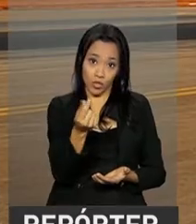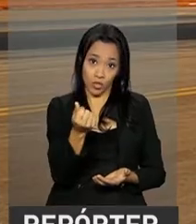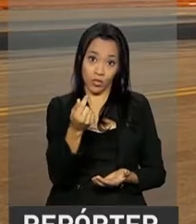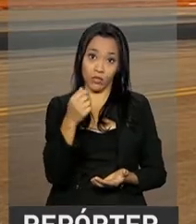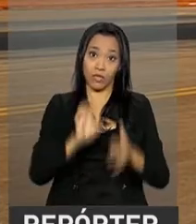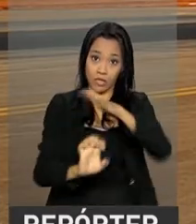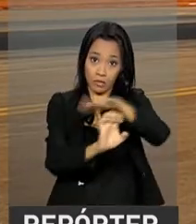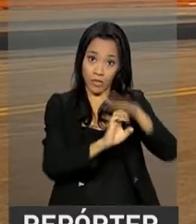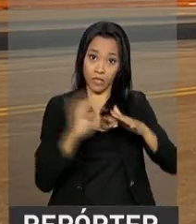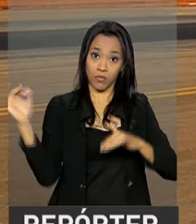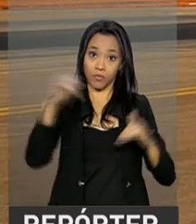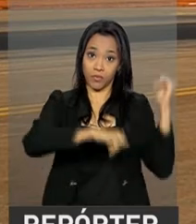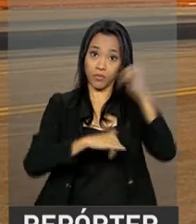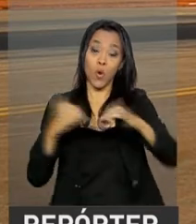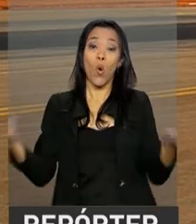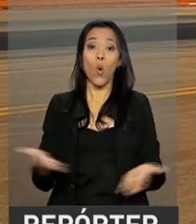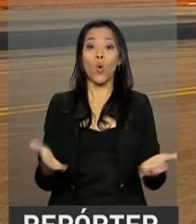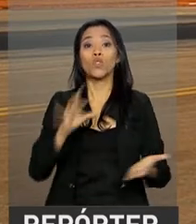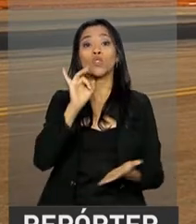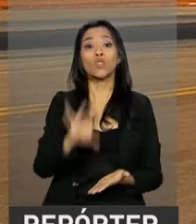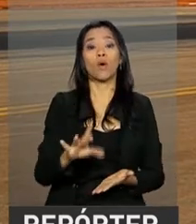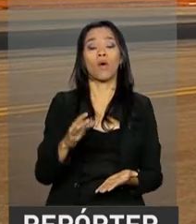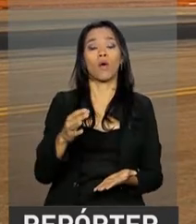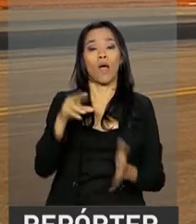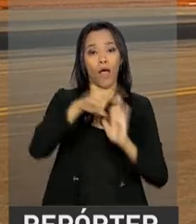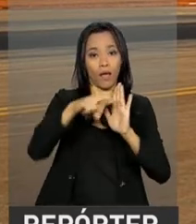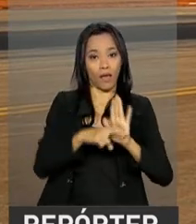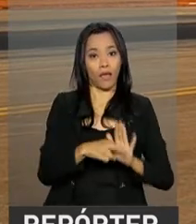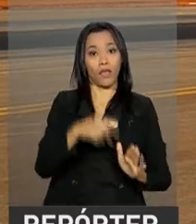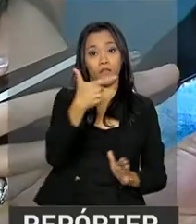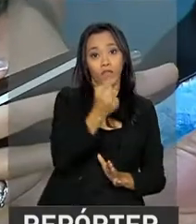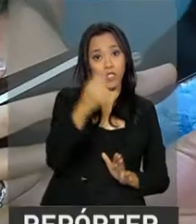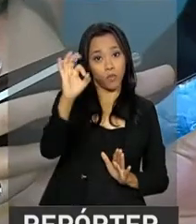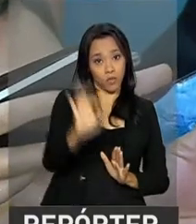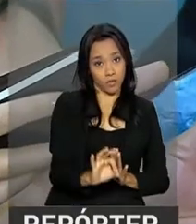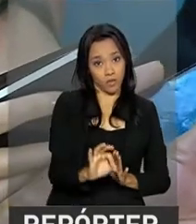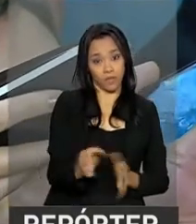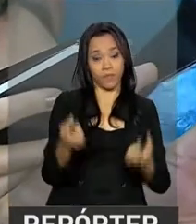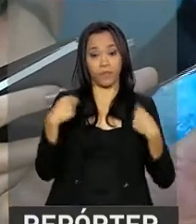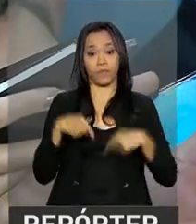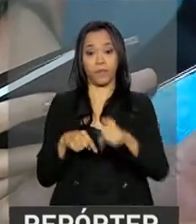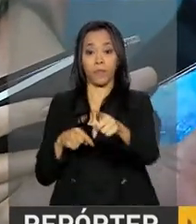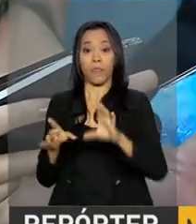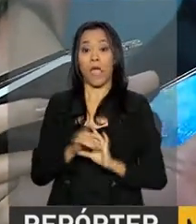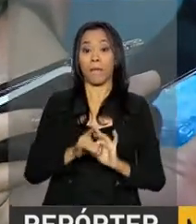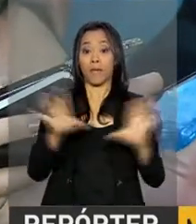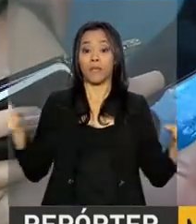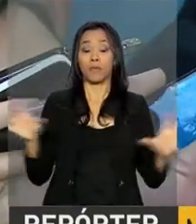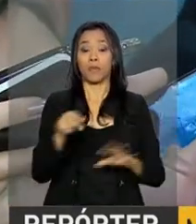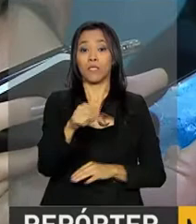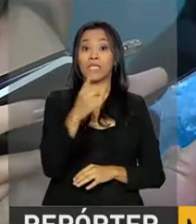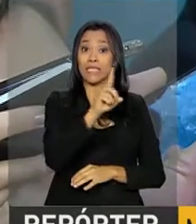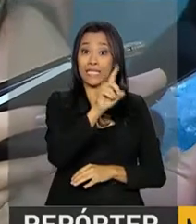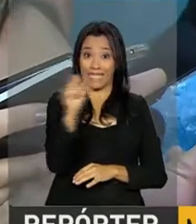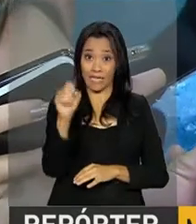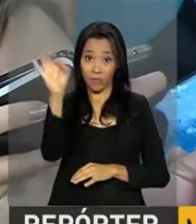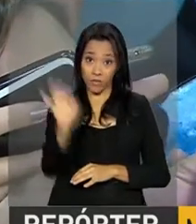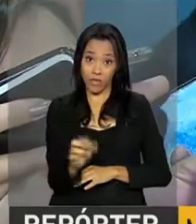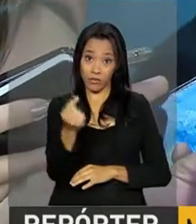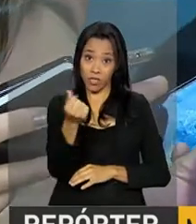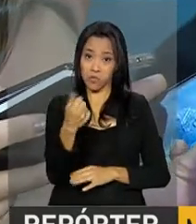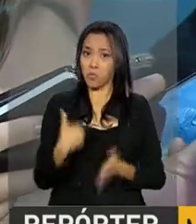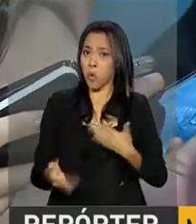estrangeiros só podem ter até 20 por cento de uma empresa aérea abertura de cinco são de capital significa que qualquer